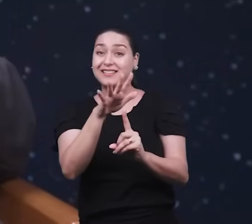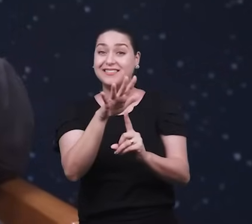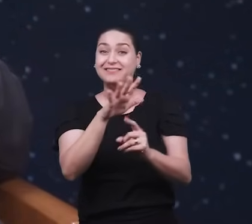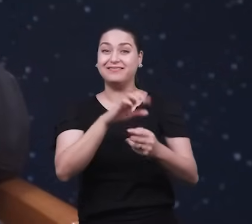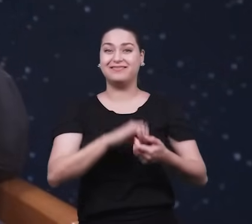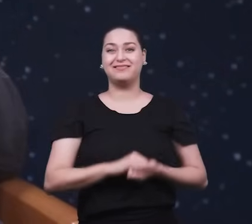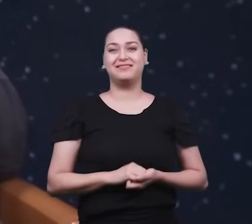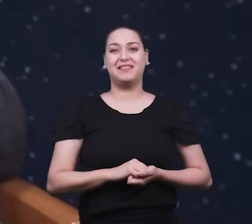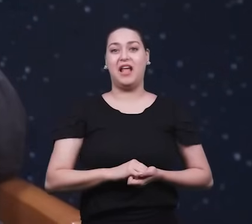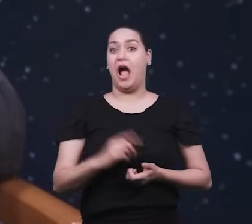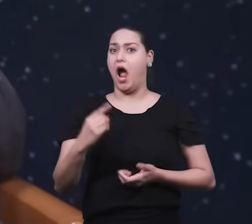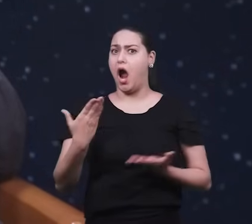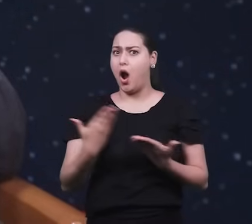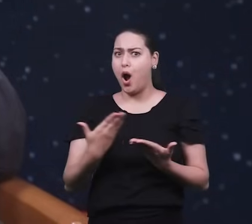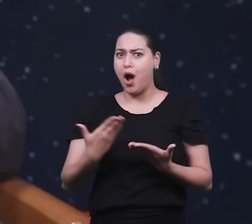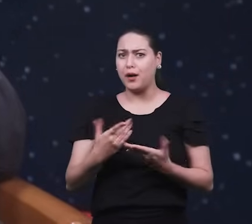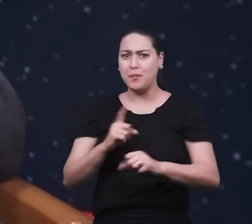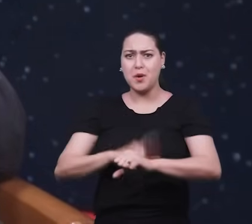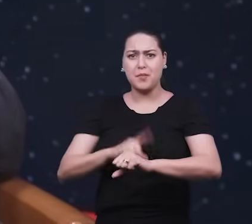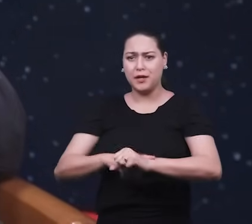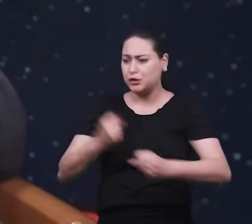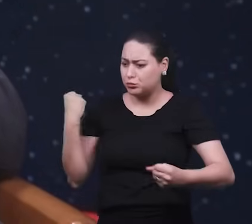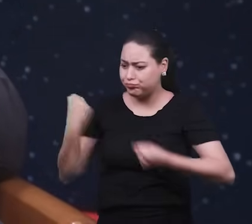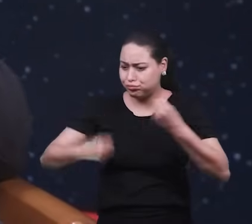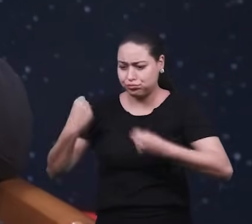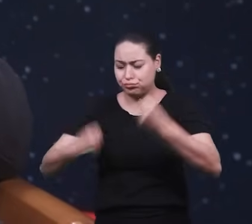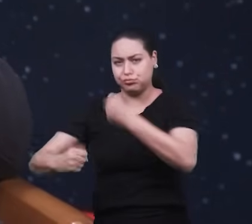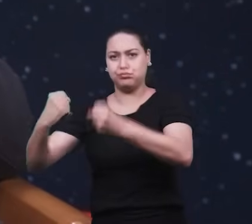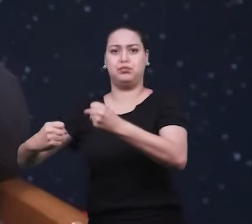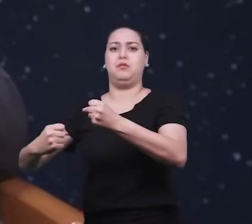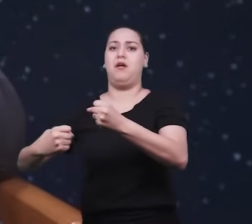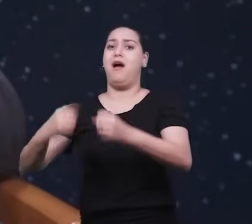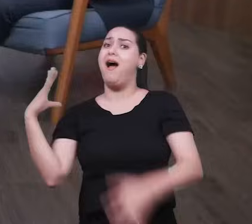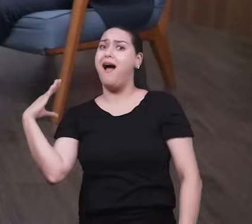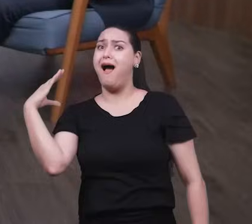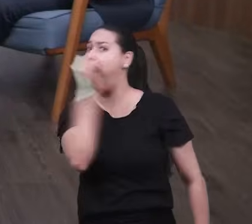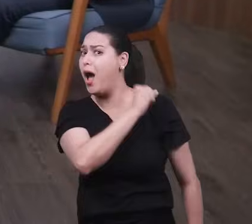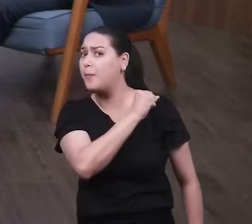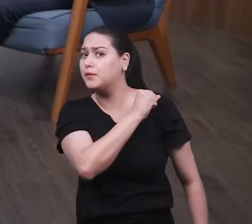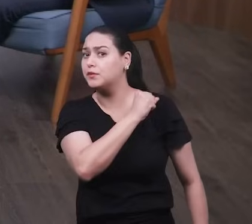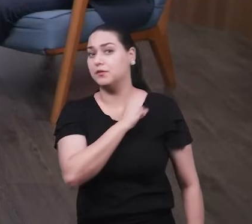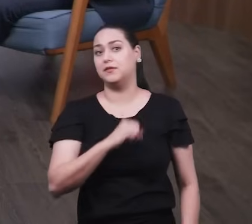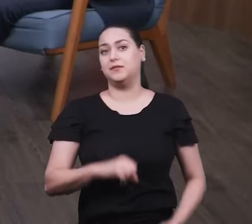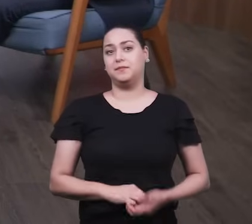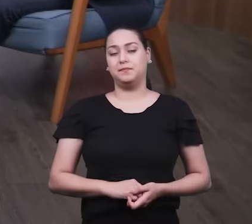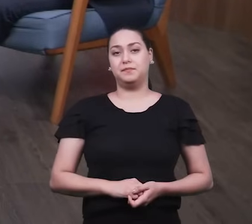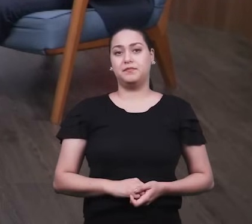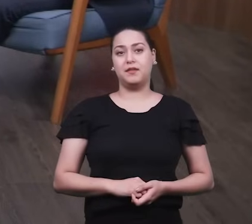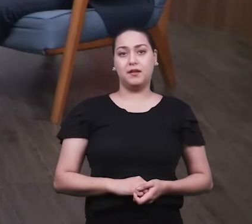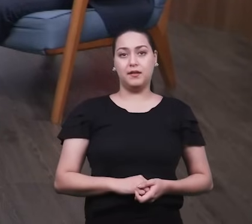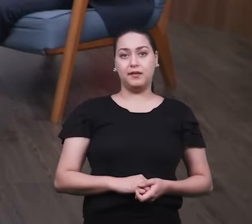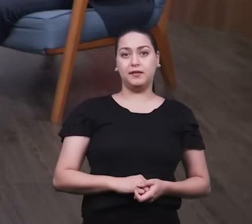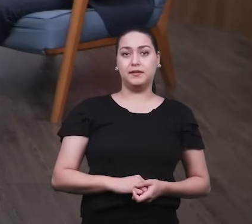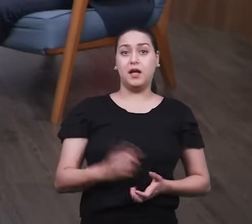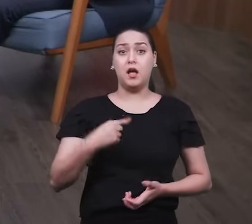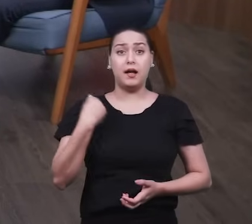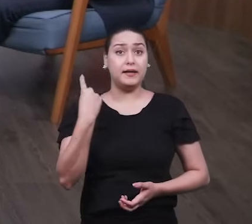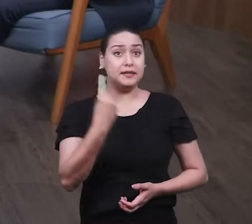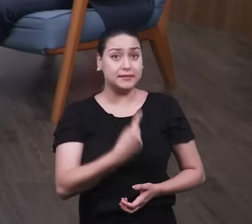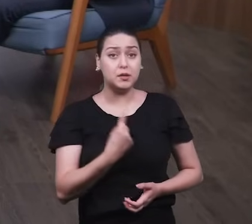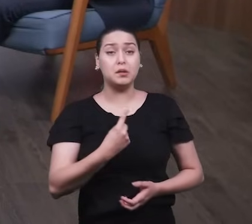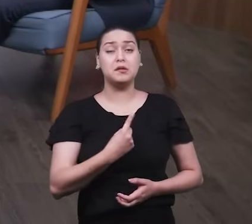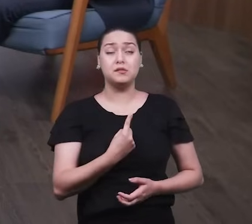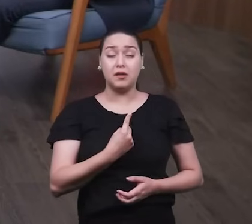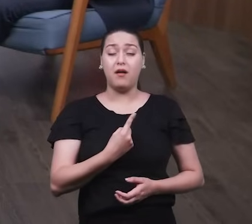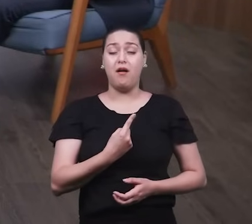graça, aí é hora de correr. Não há mais tempo para nós, amém, esperarmos, é hora de correr. E nós fazemos isso